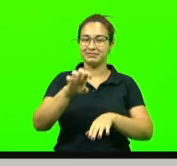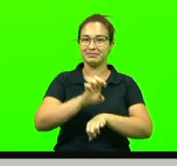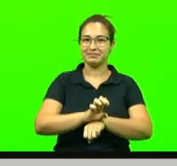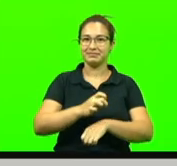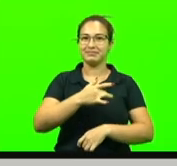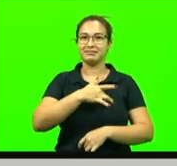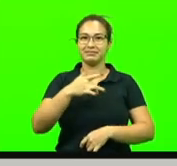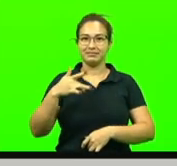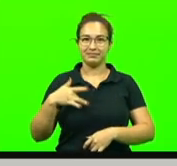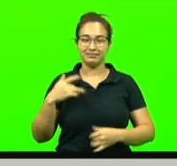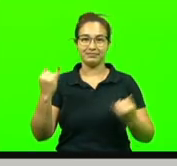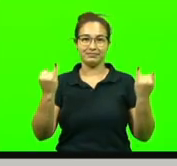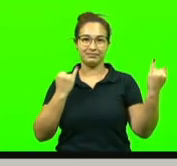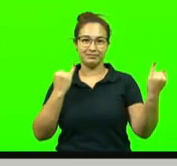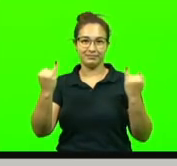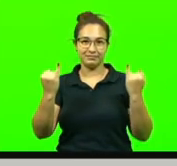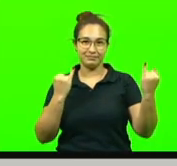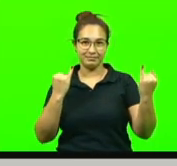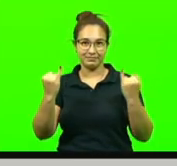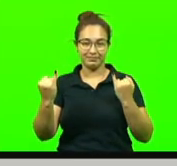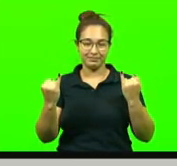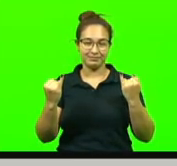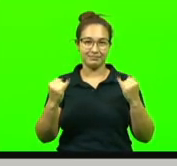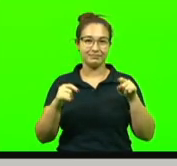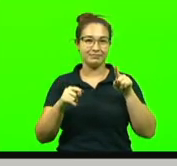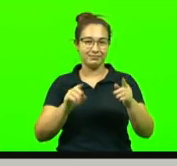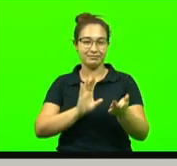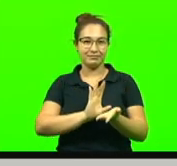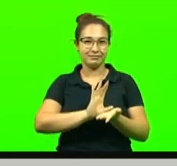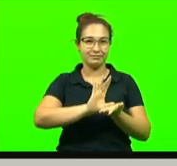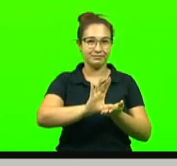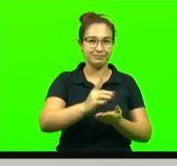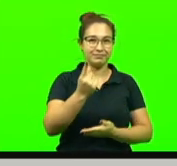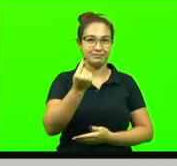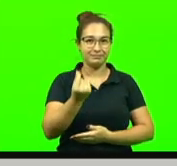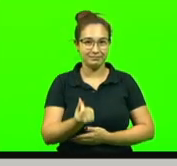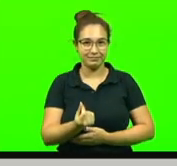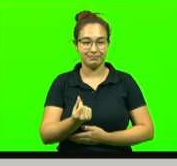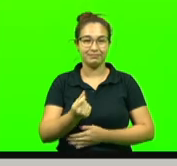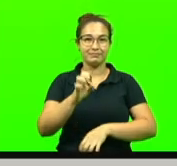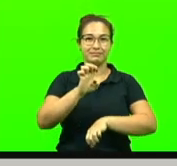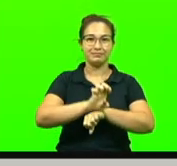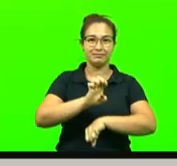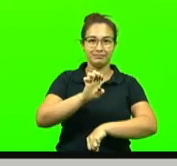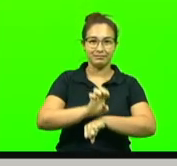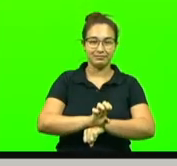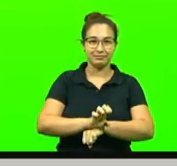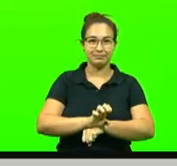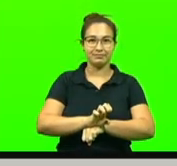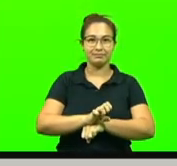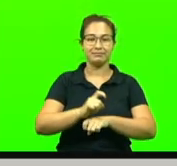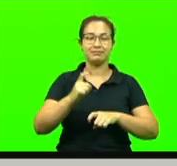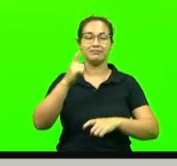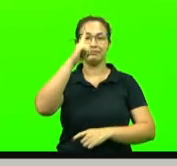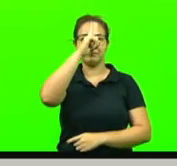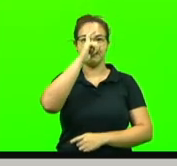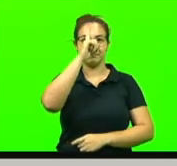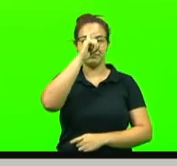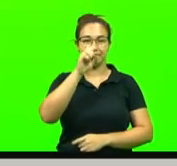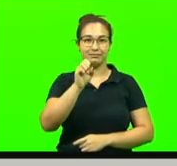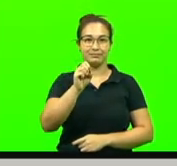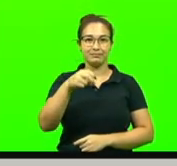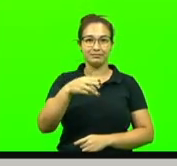Saúde informações acerca do repasse de recursos estaduais para o Hospital Nossa Senhora